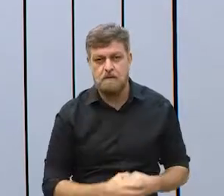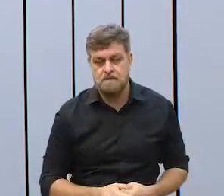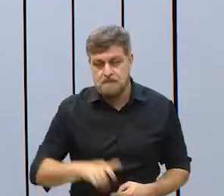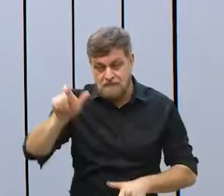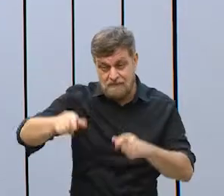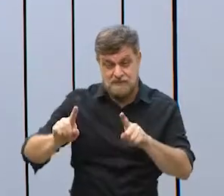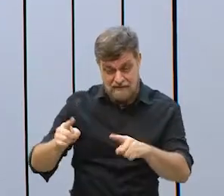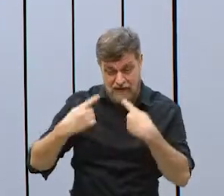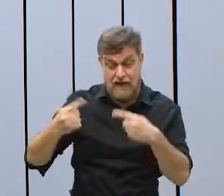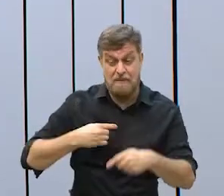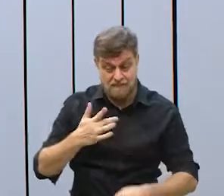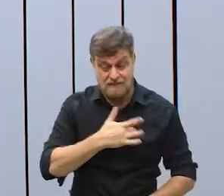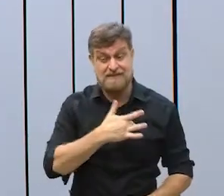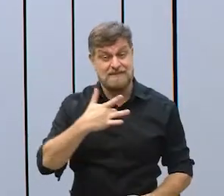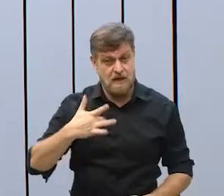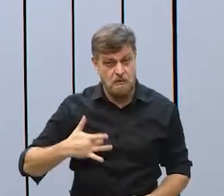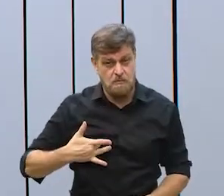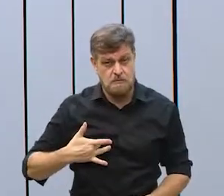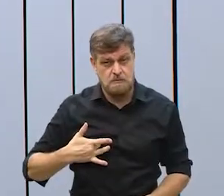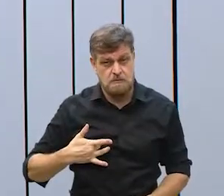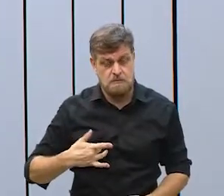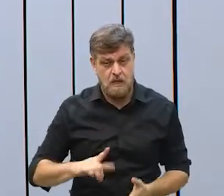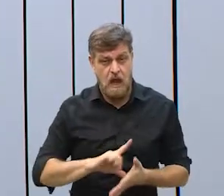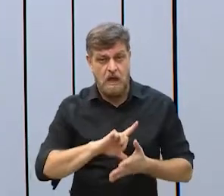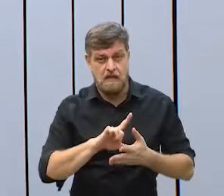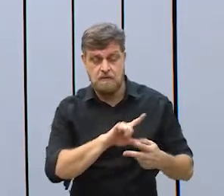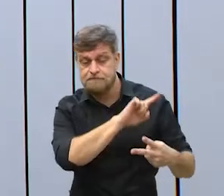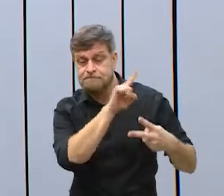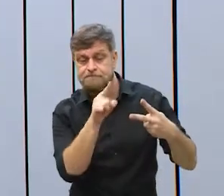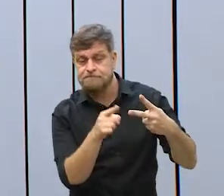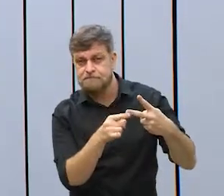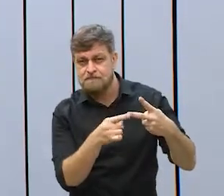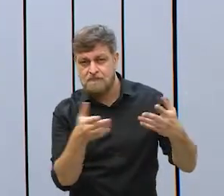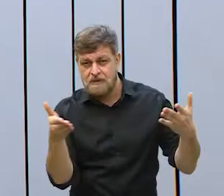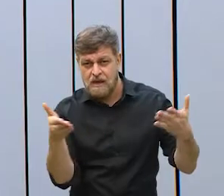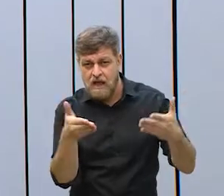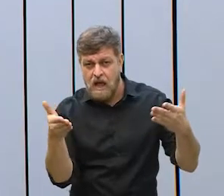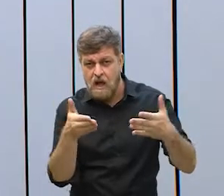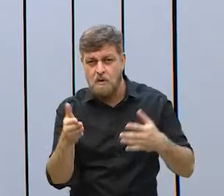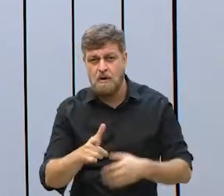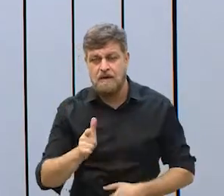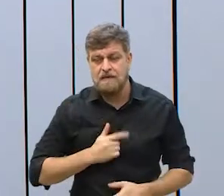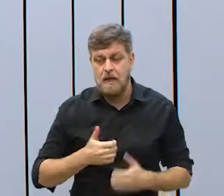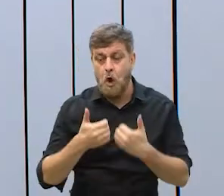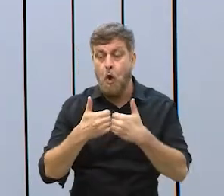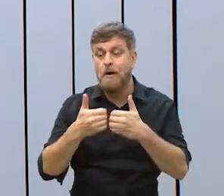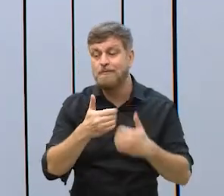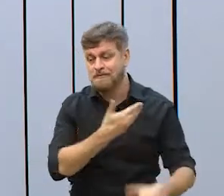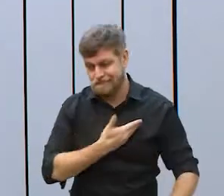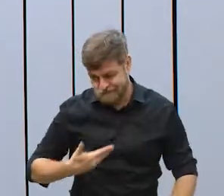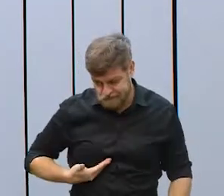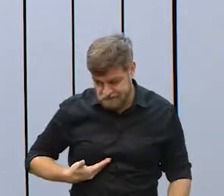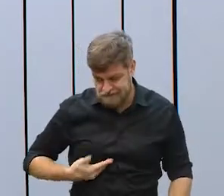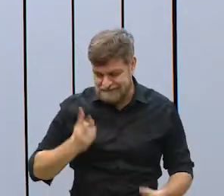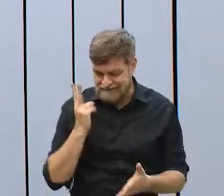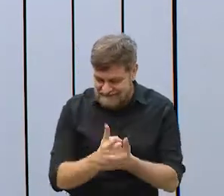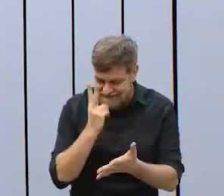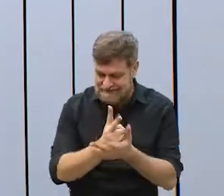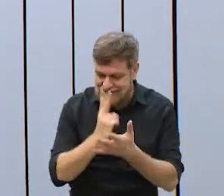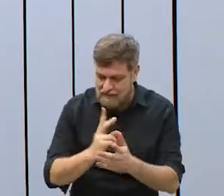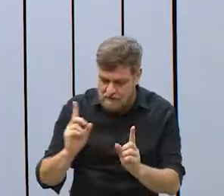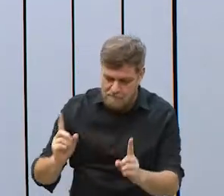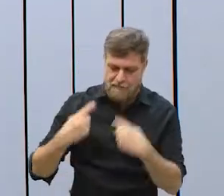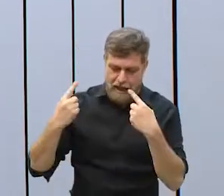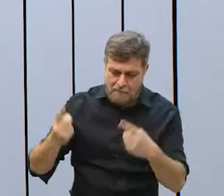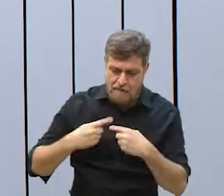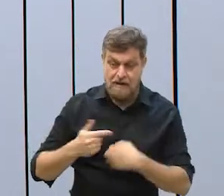Okay. Aí eu já passei agora para o transporte público, né? Transporte público era a